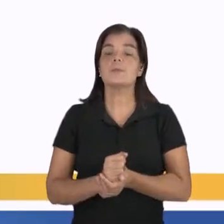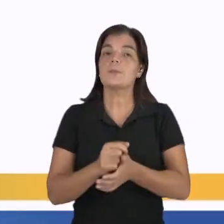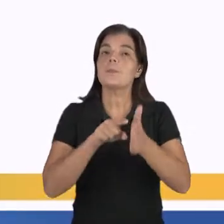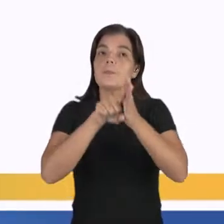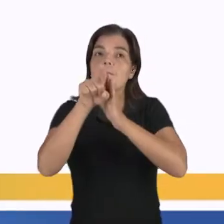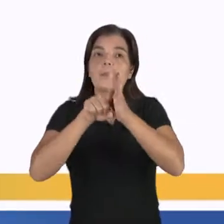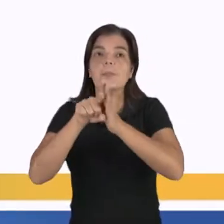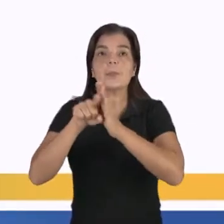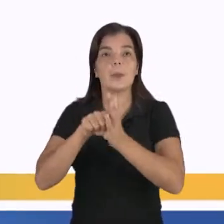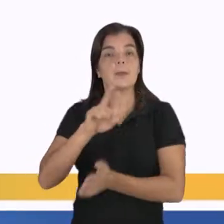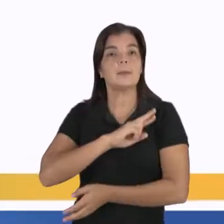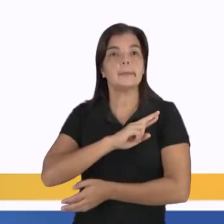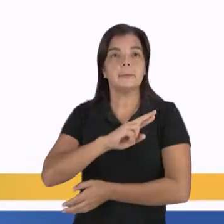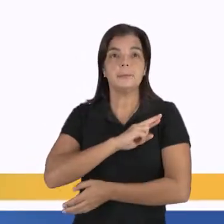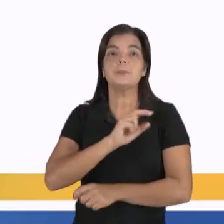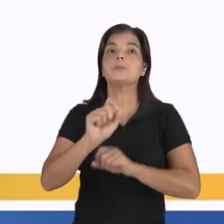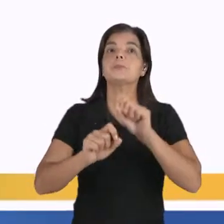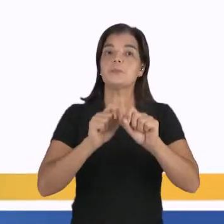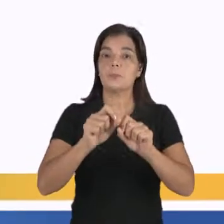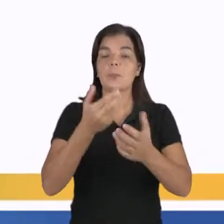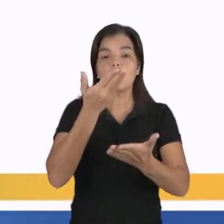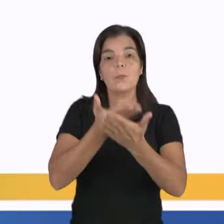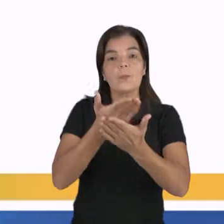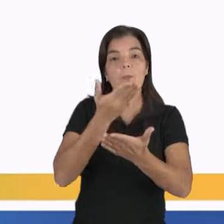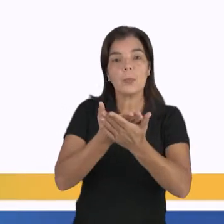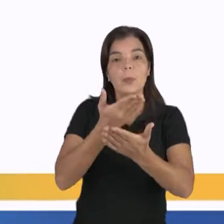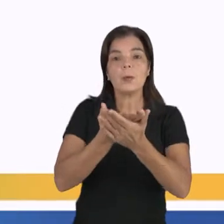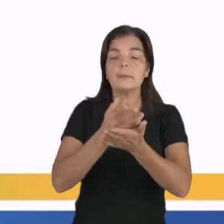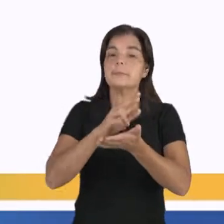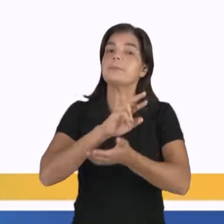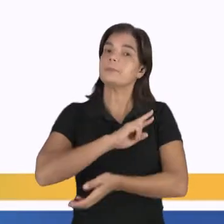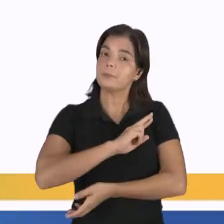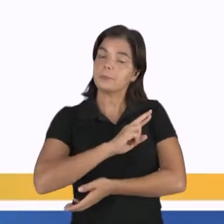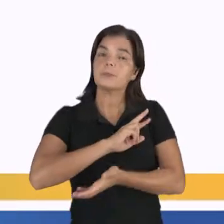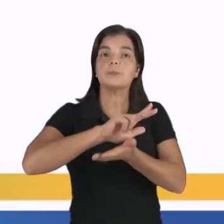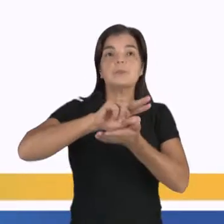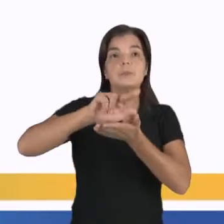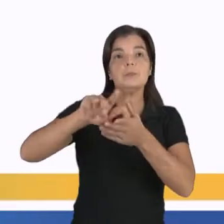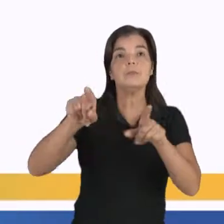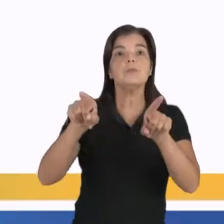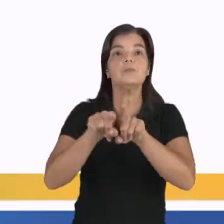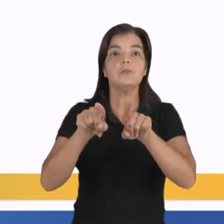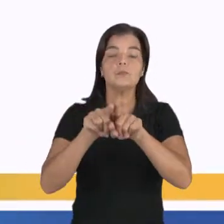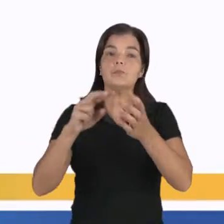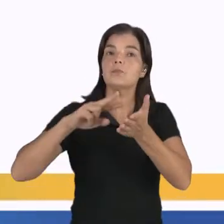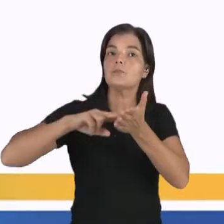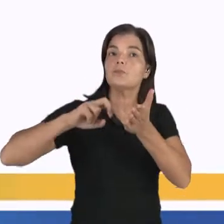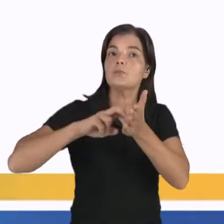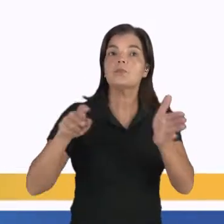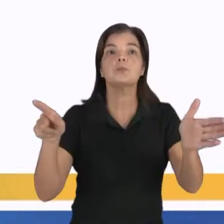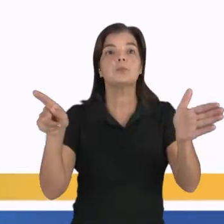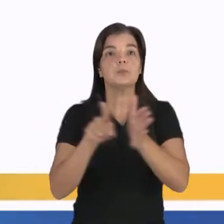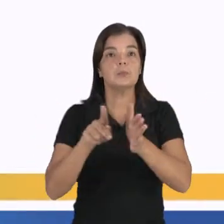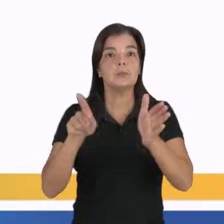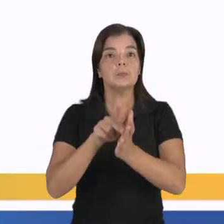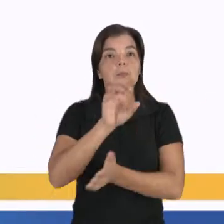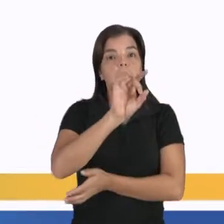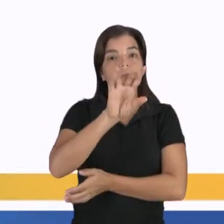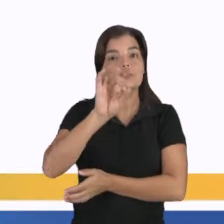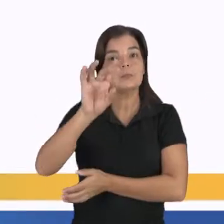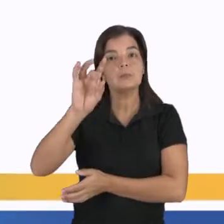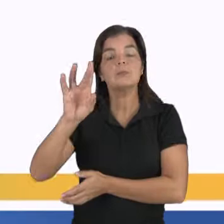as ciências da religião promovem o estudo científico das religiões, indicando o vocabulário próprio para